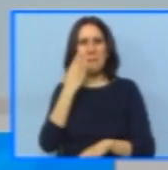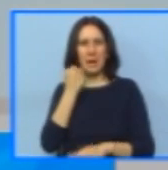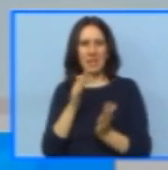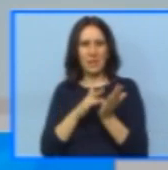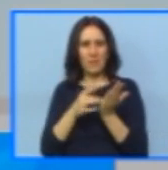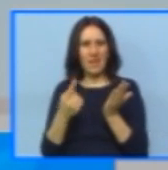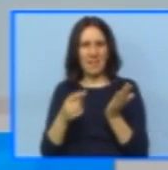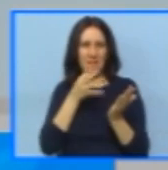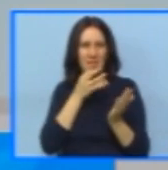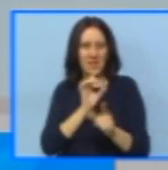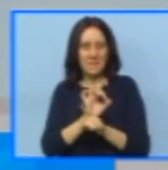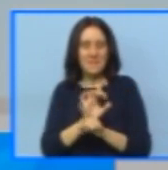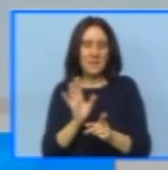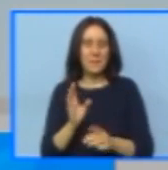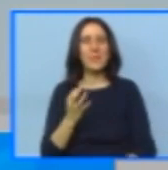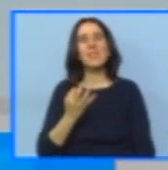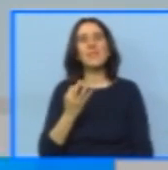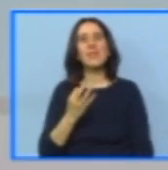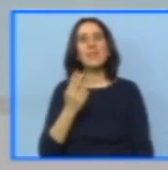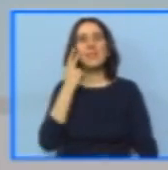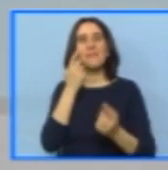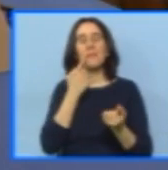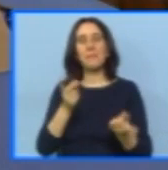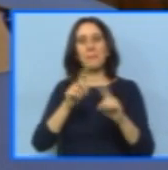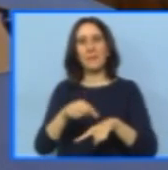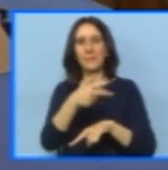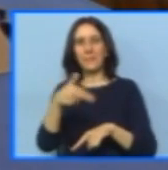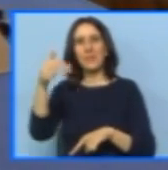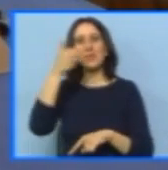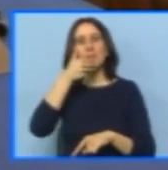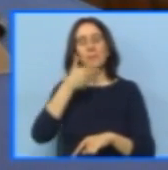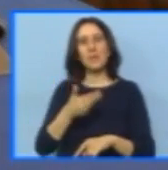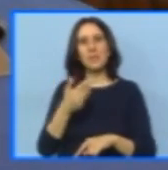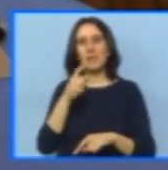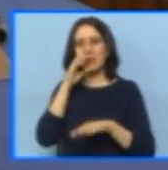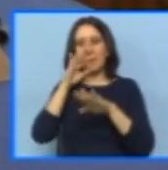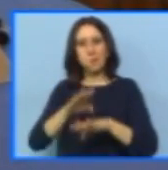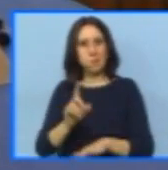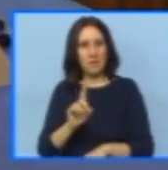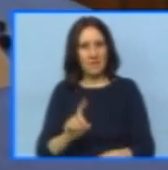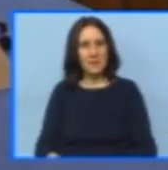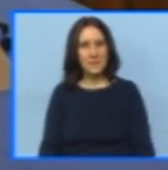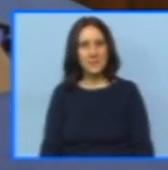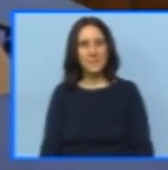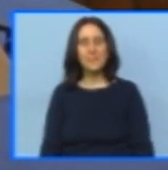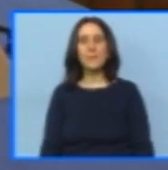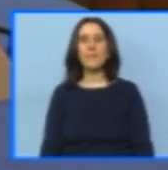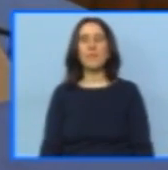disso. Bom, realmente a experiência da ressurreição torna-se qualquer coisa de imparável,